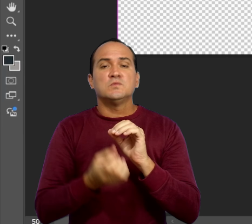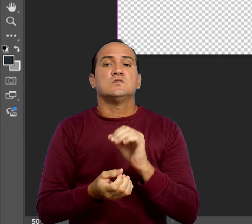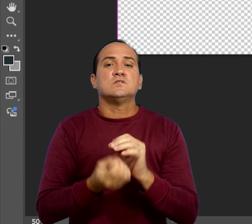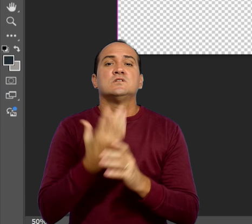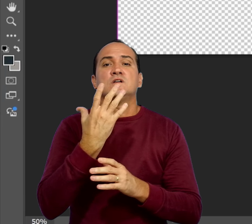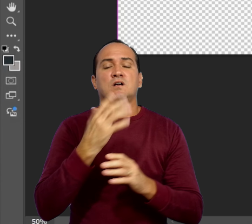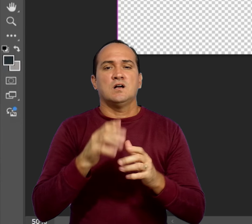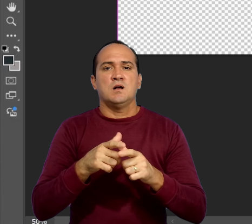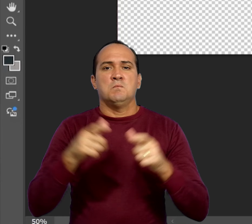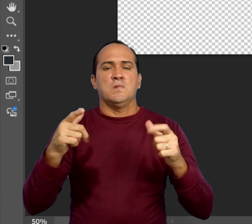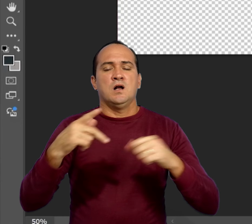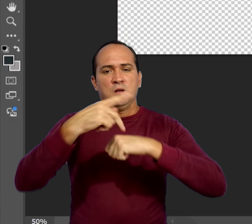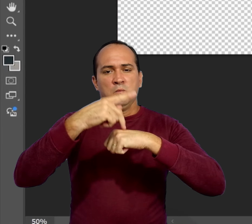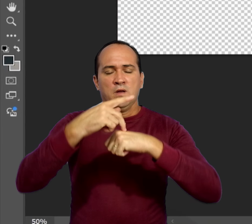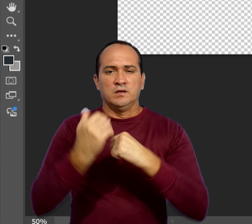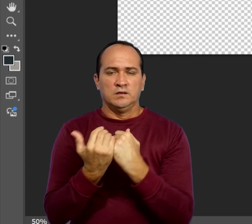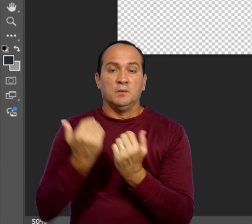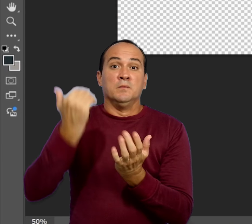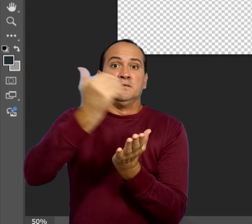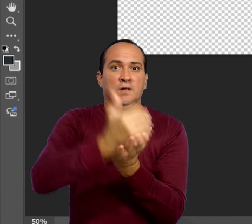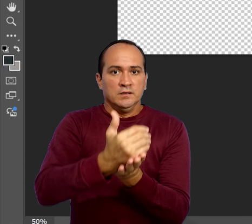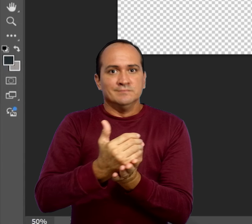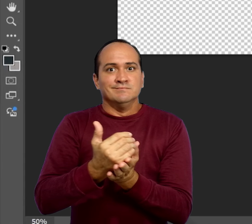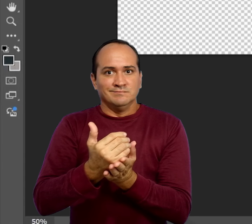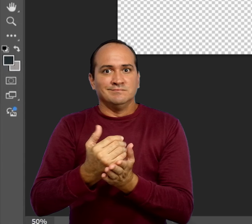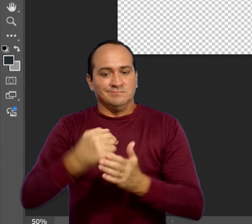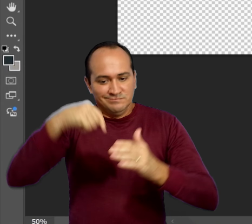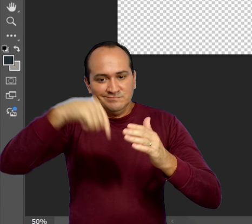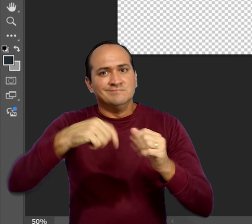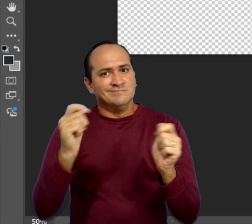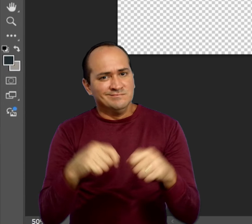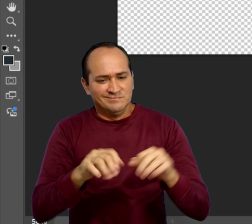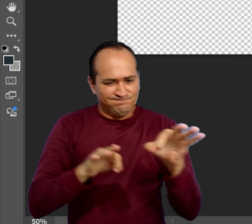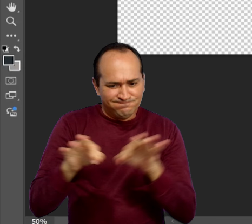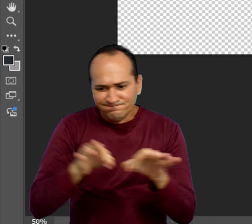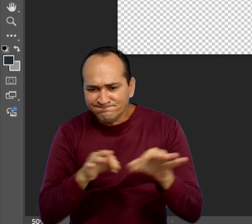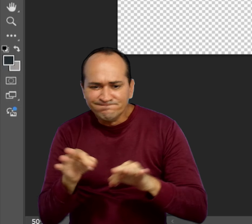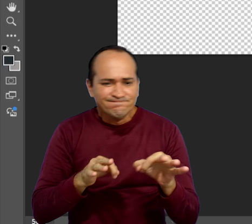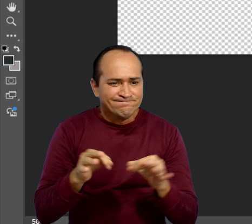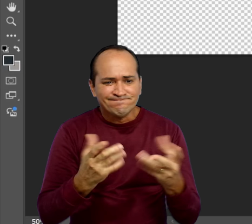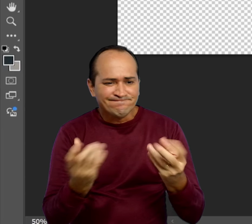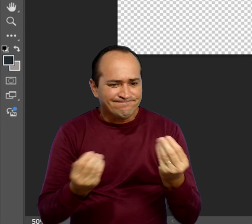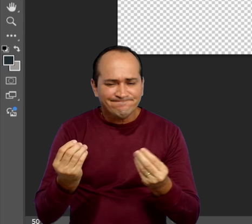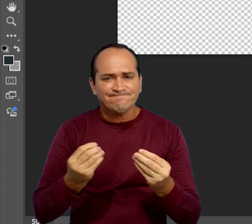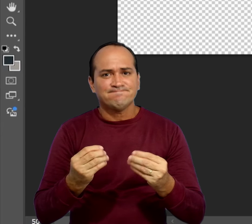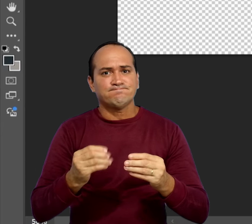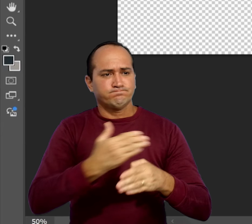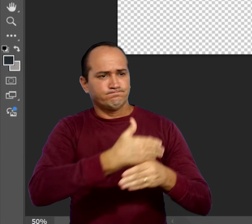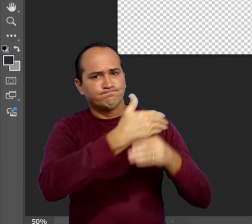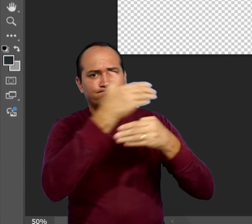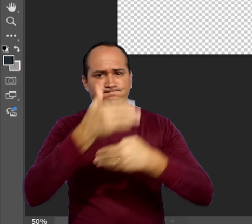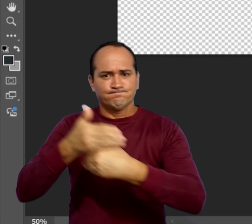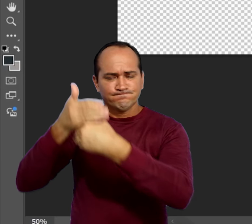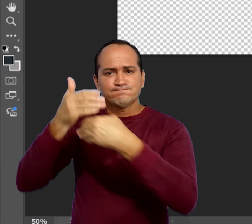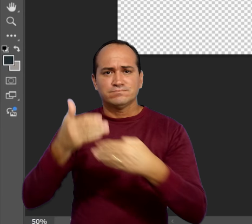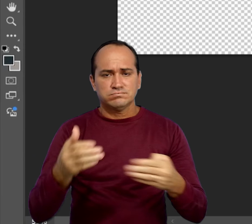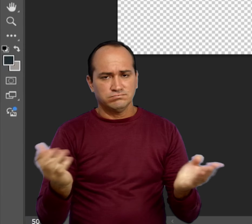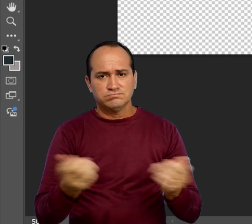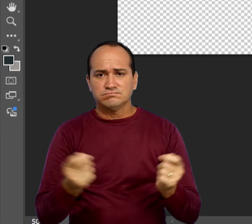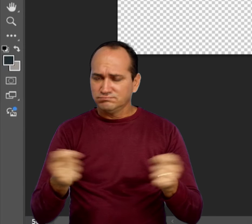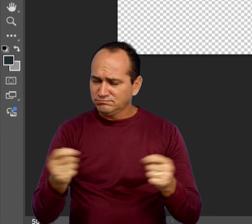vou pedir para gerar um pouco mais de pedra aqui para baixo, justamente para que eu tenha espaço para movimentar esse paredão aqui